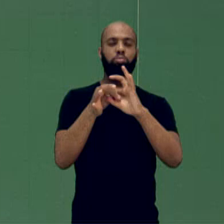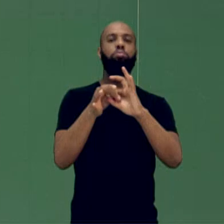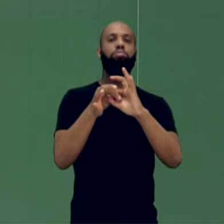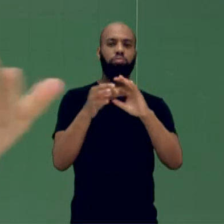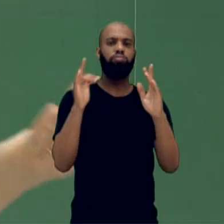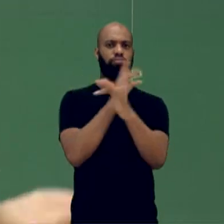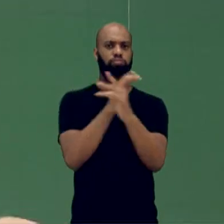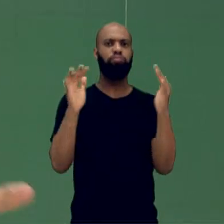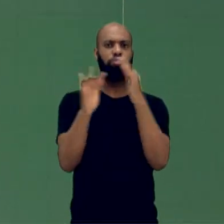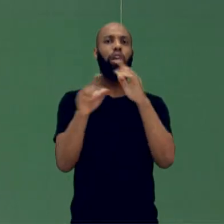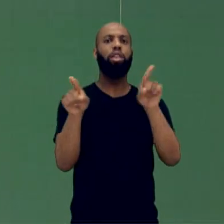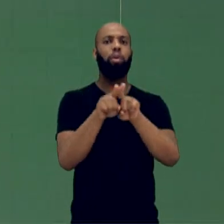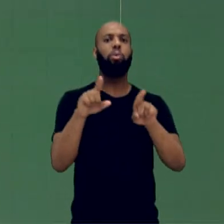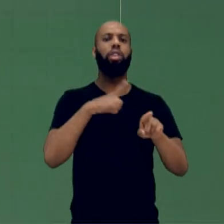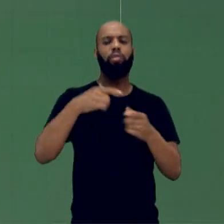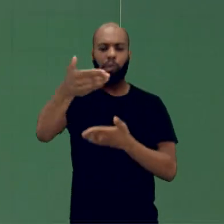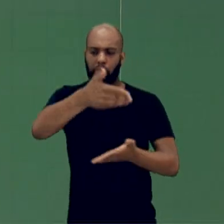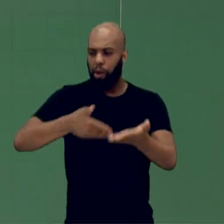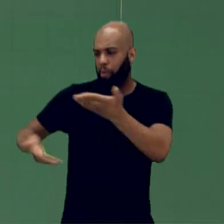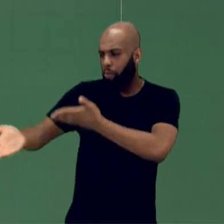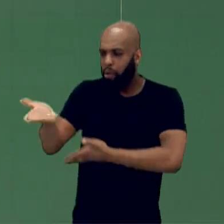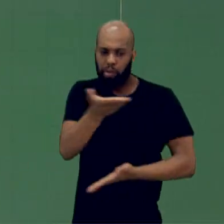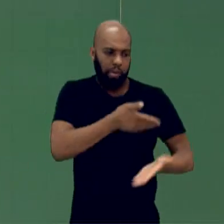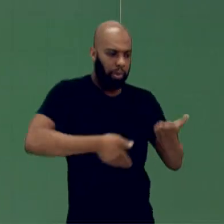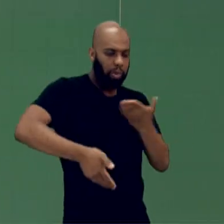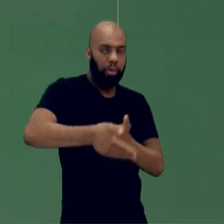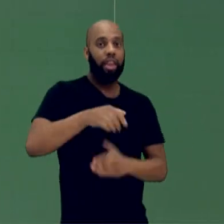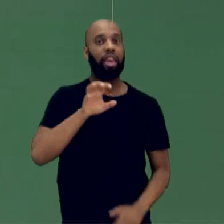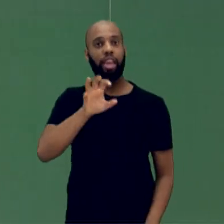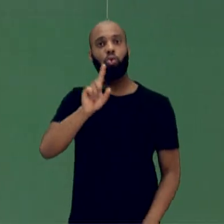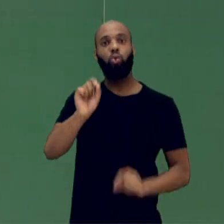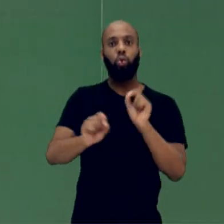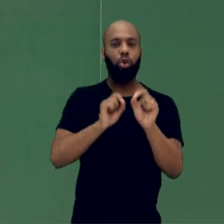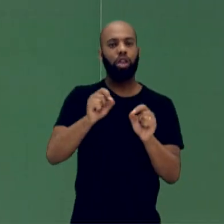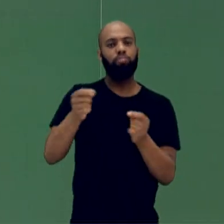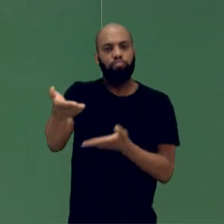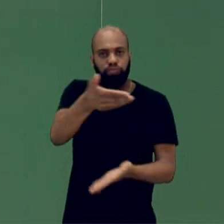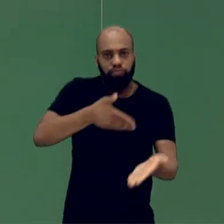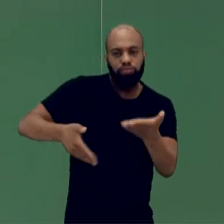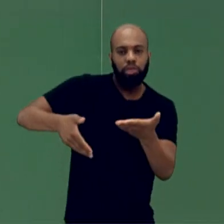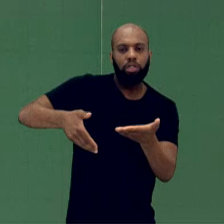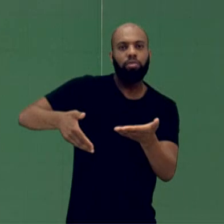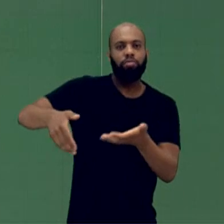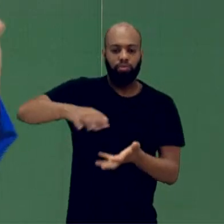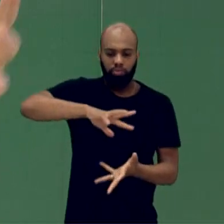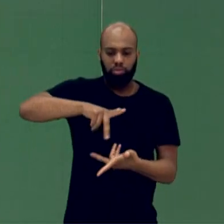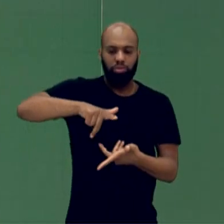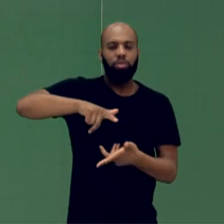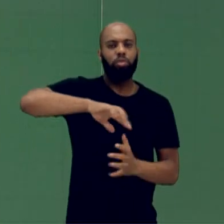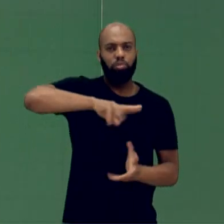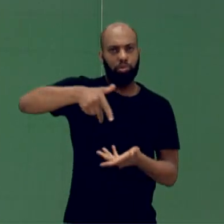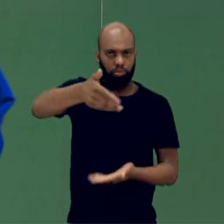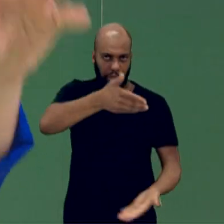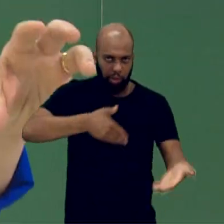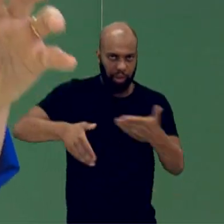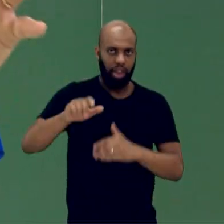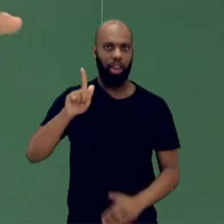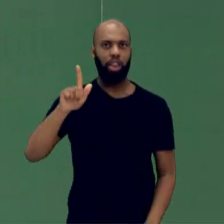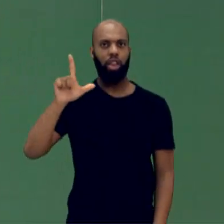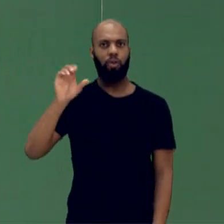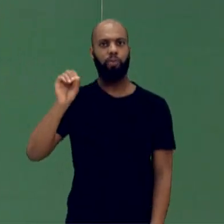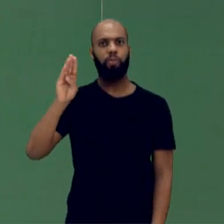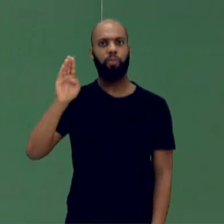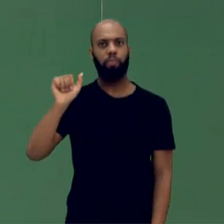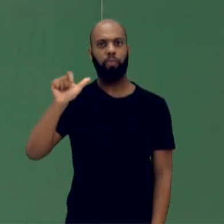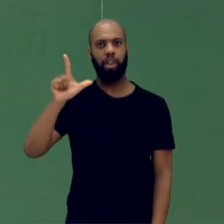urbanos e que estabelecem trocas entre si. Isso é a ideia da globalização. Não é todo mundo interligado, mas